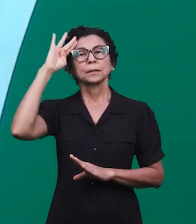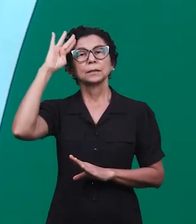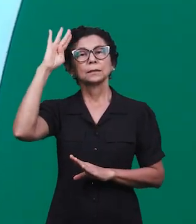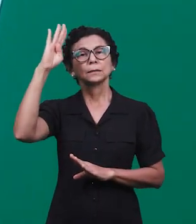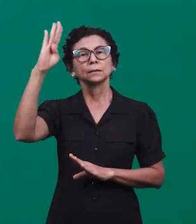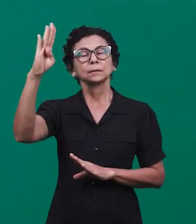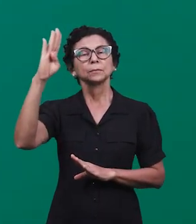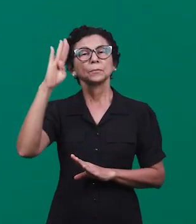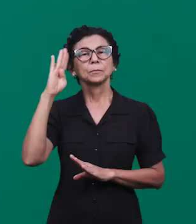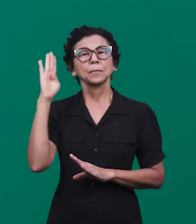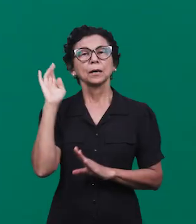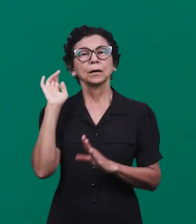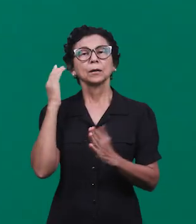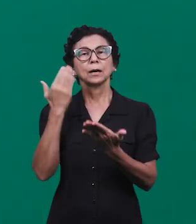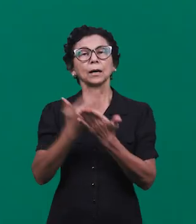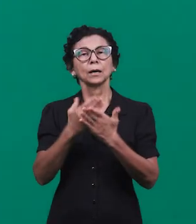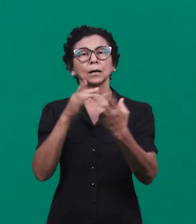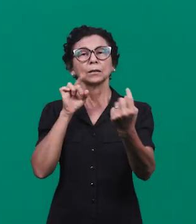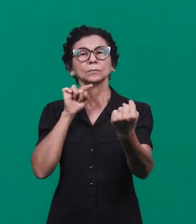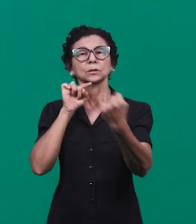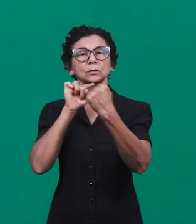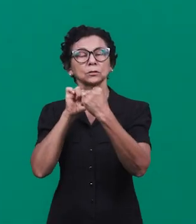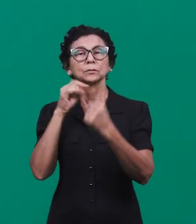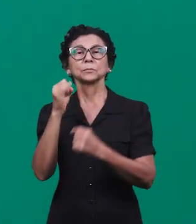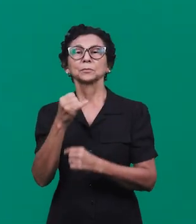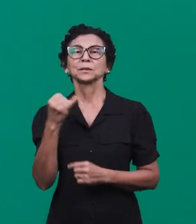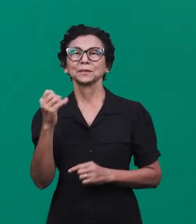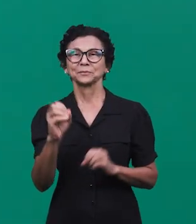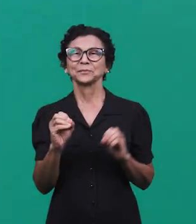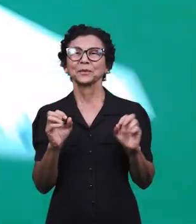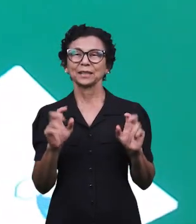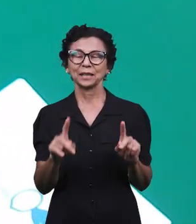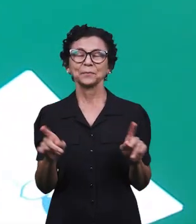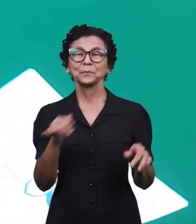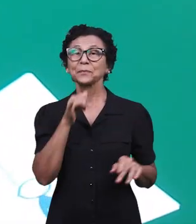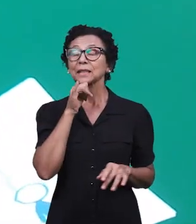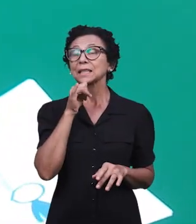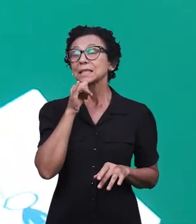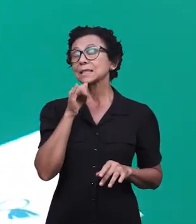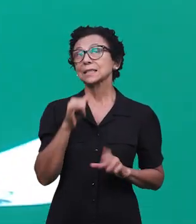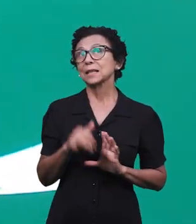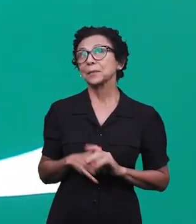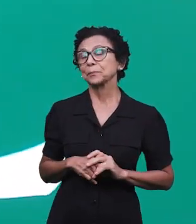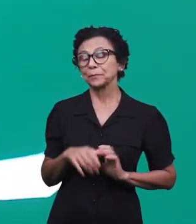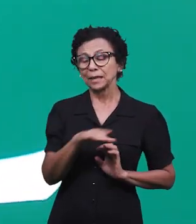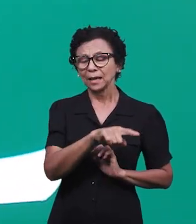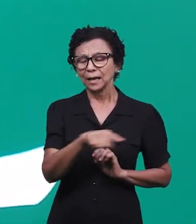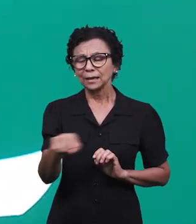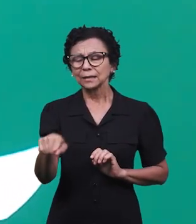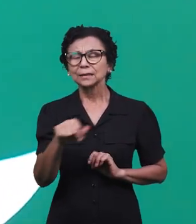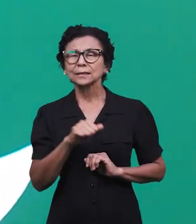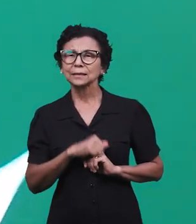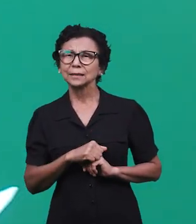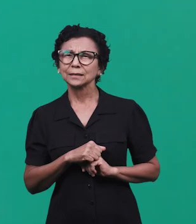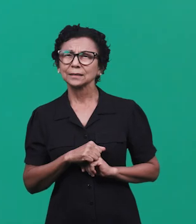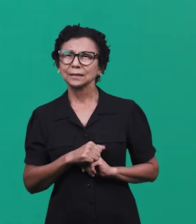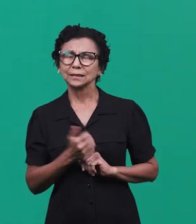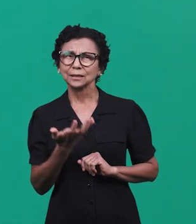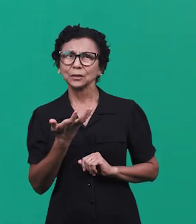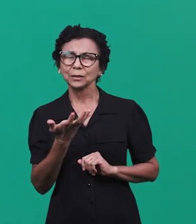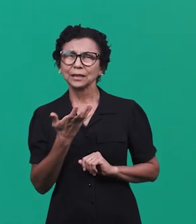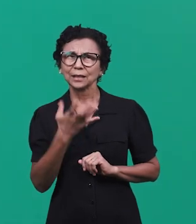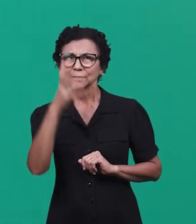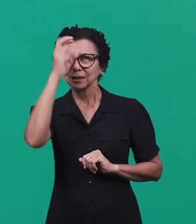o objetivo da aula. Isso é muito importante. Tá? Então, exemplo, o que eu quero que essa criança saia dali com